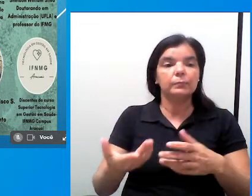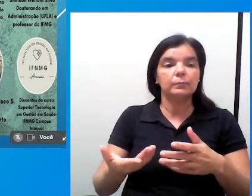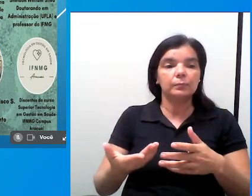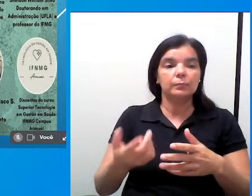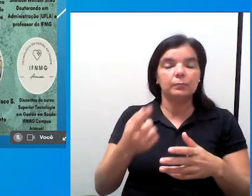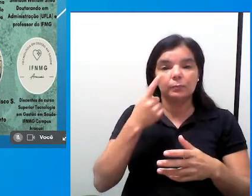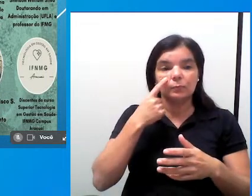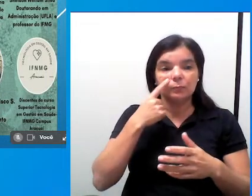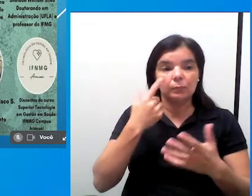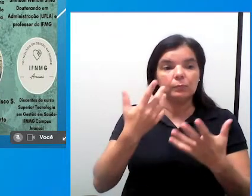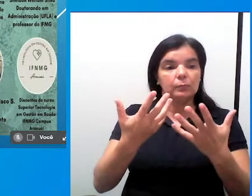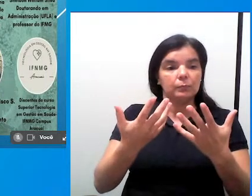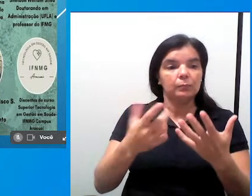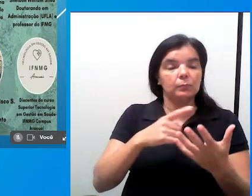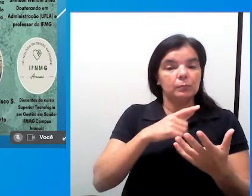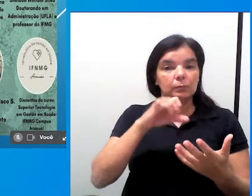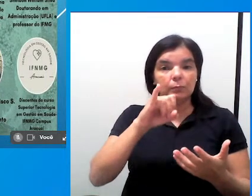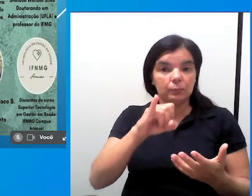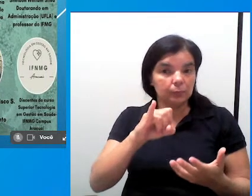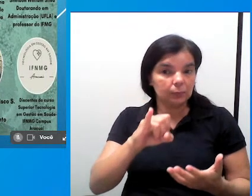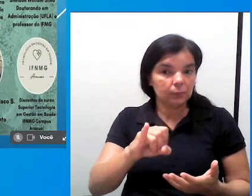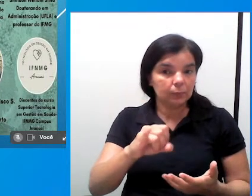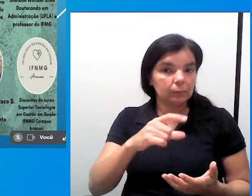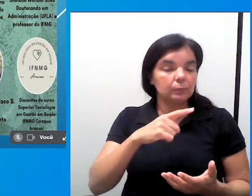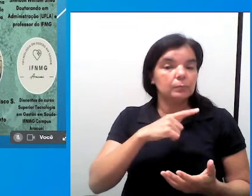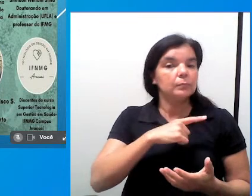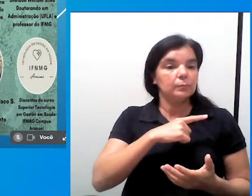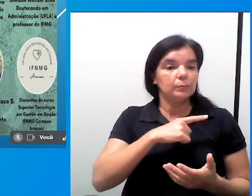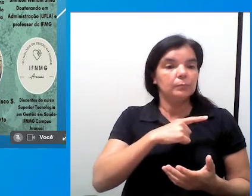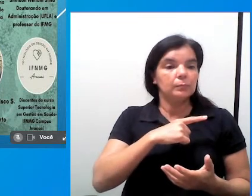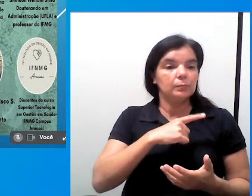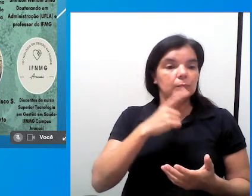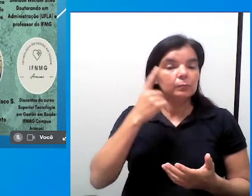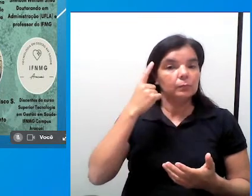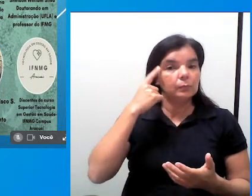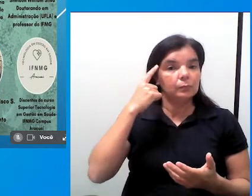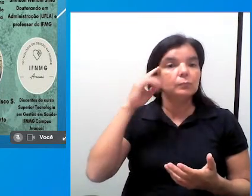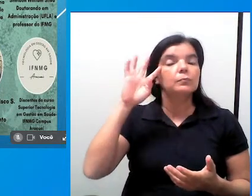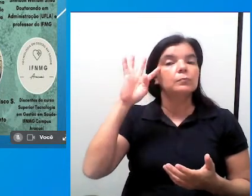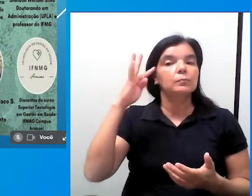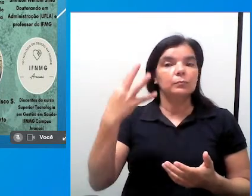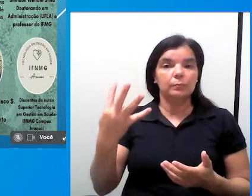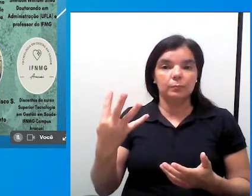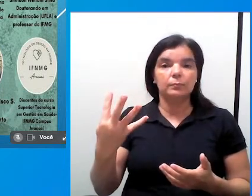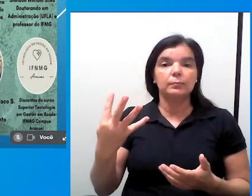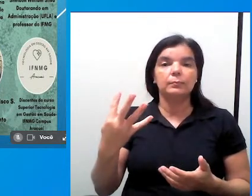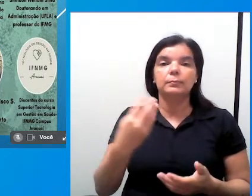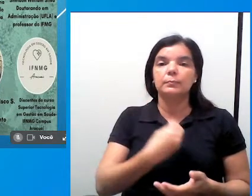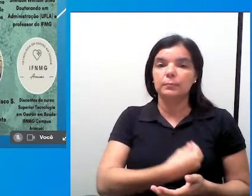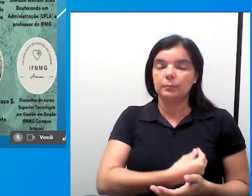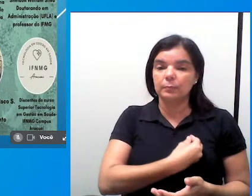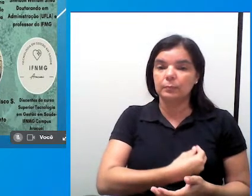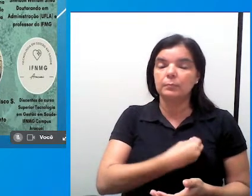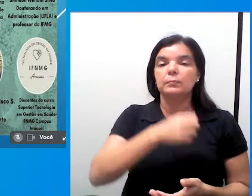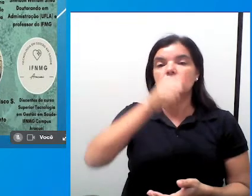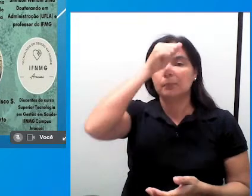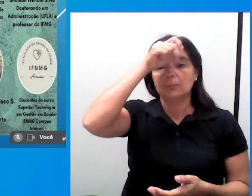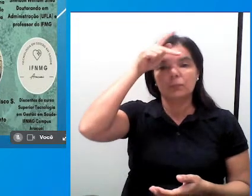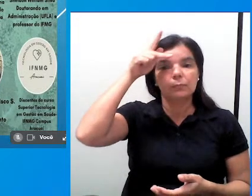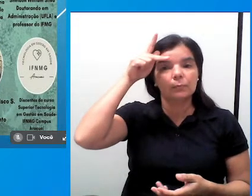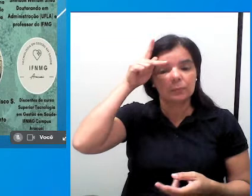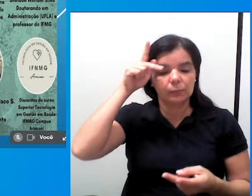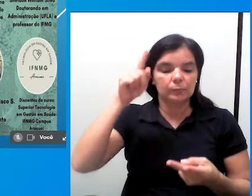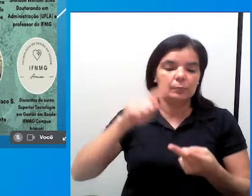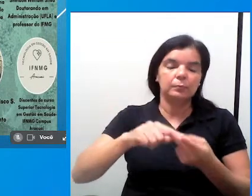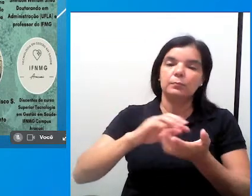estimativa adotada para que se tivesse uma noção de tomada de decisão, então participavam prefeitos, secretários de